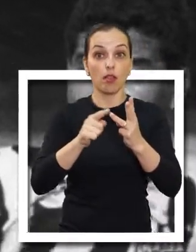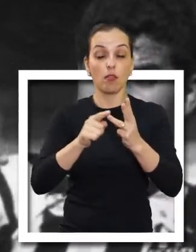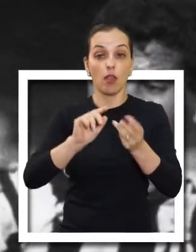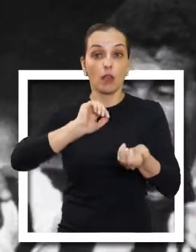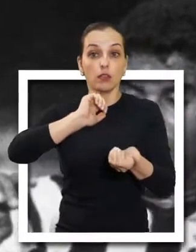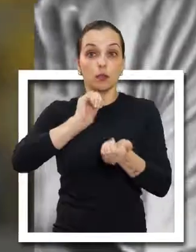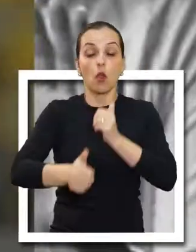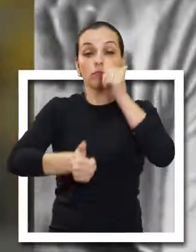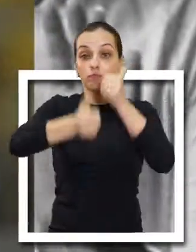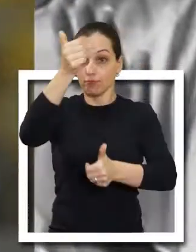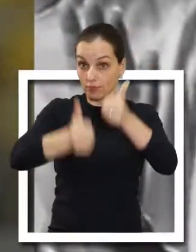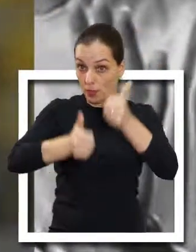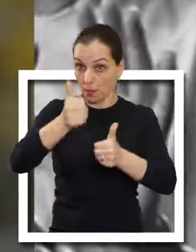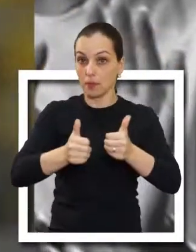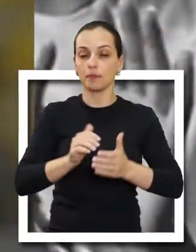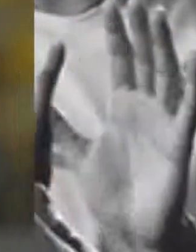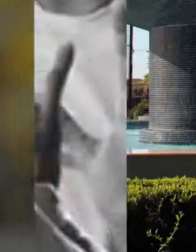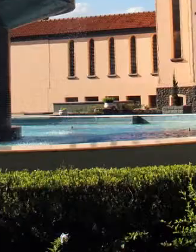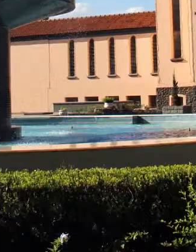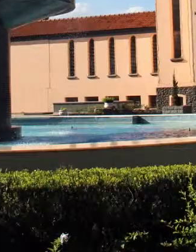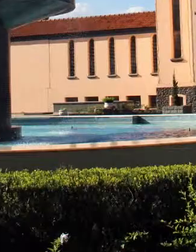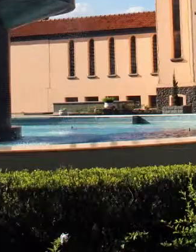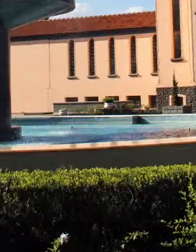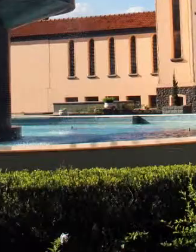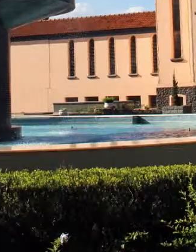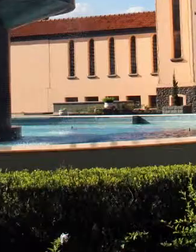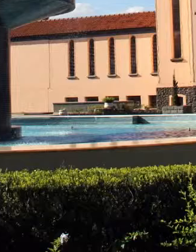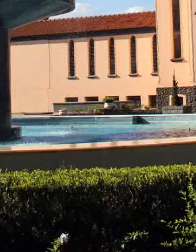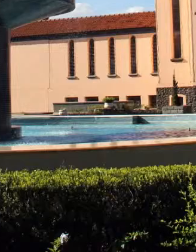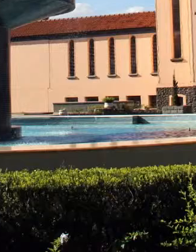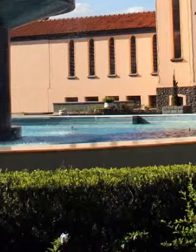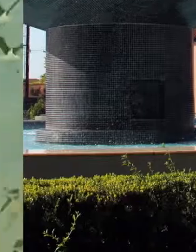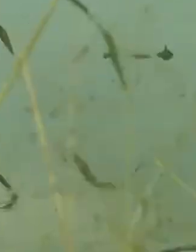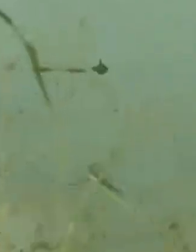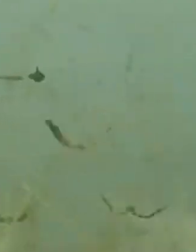futebol Careca e Bia Zanerato.